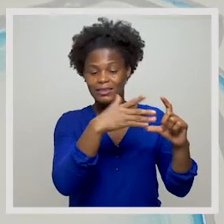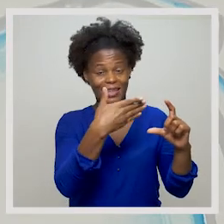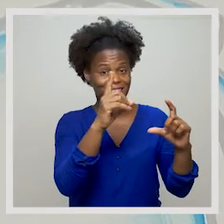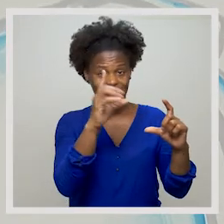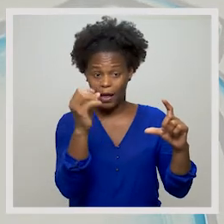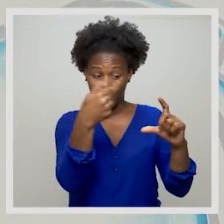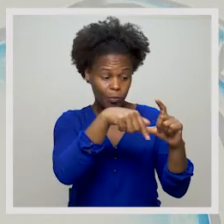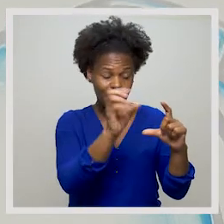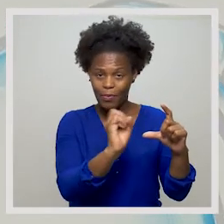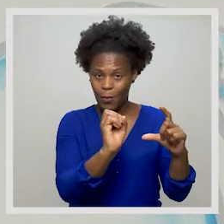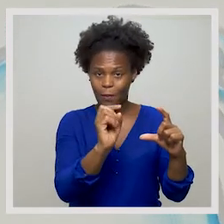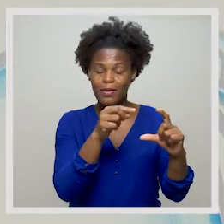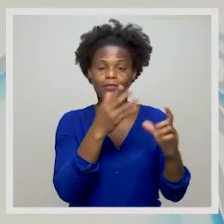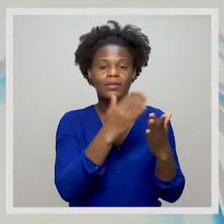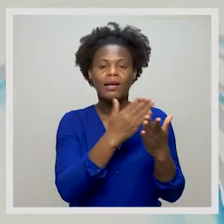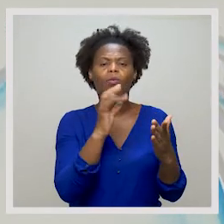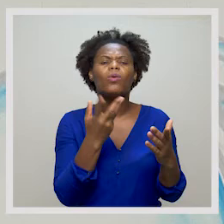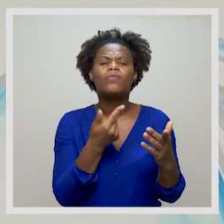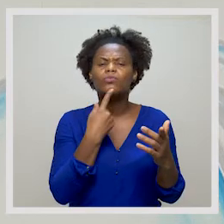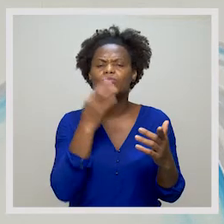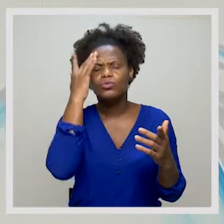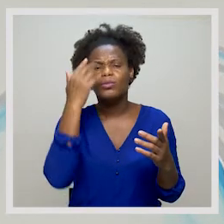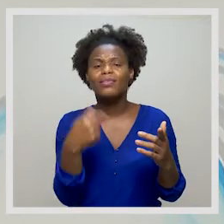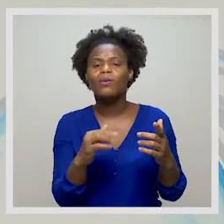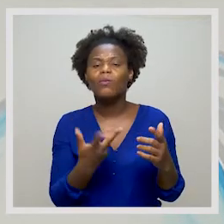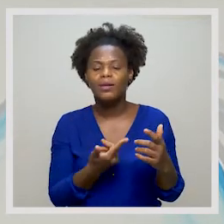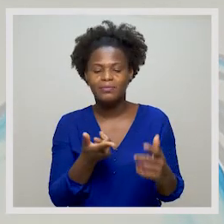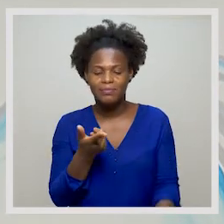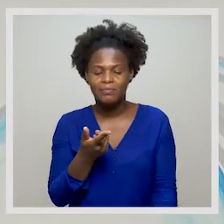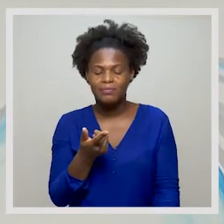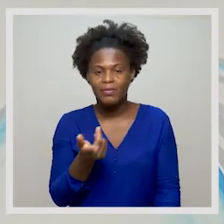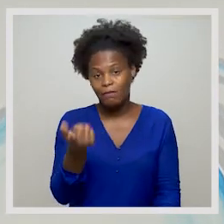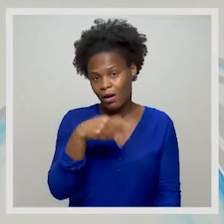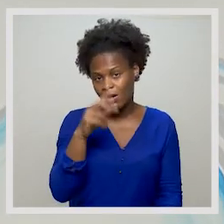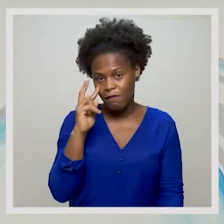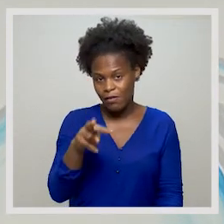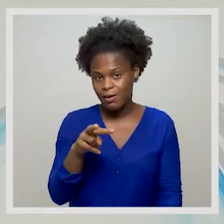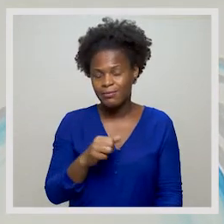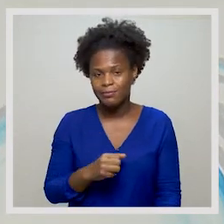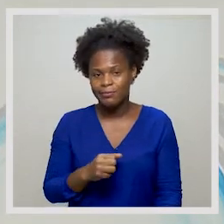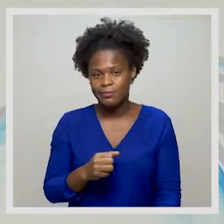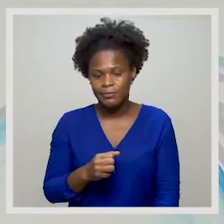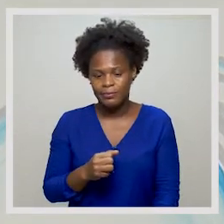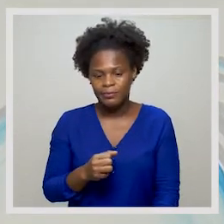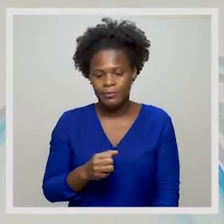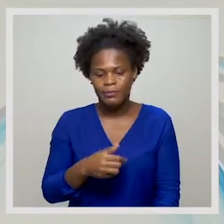seja, 160 não entra. Vamos ver quantos números é que temos. Vamos voltar e